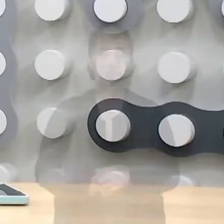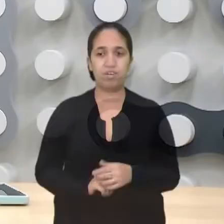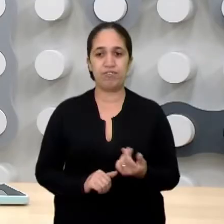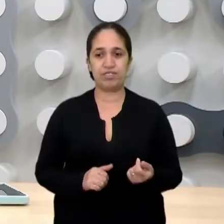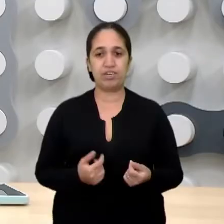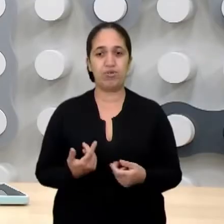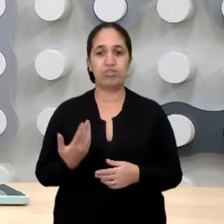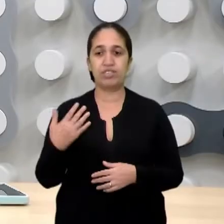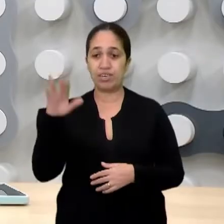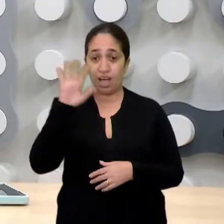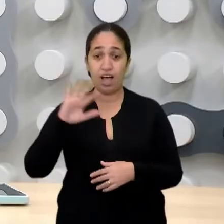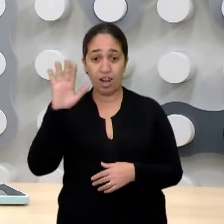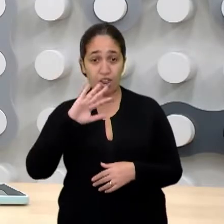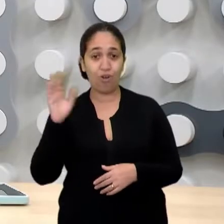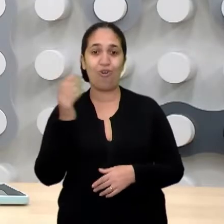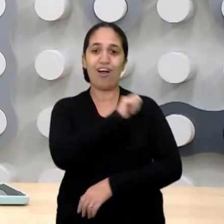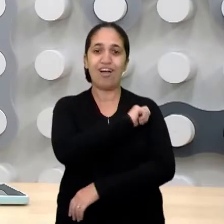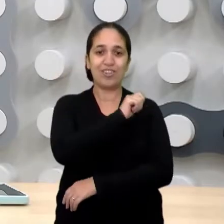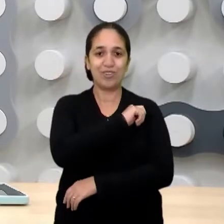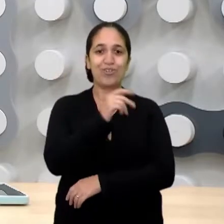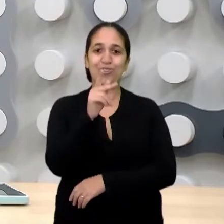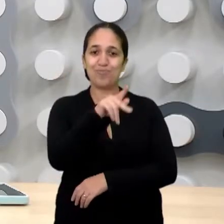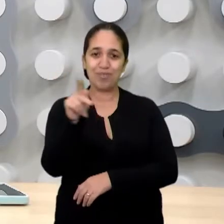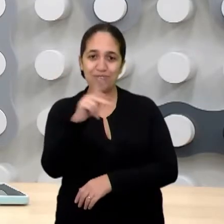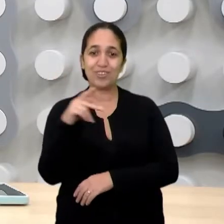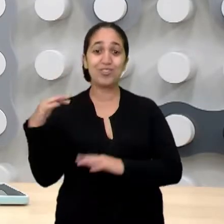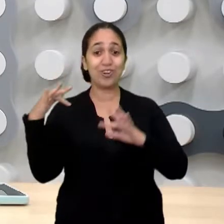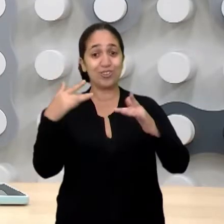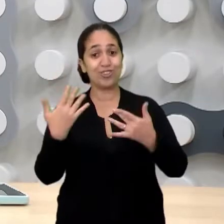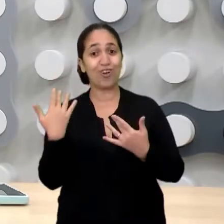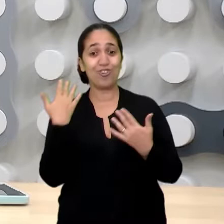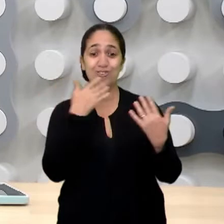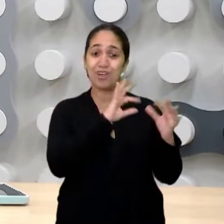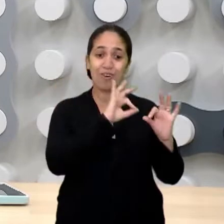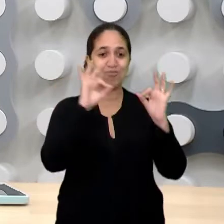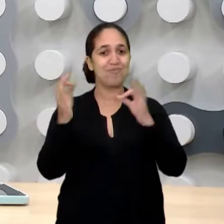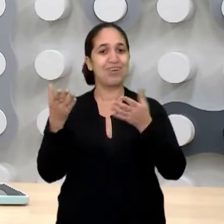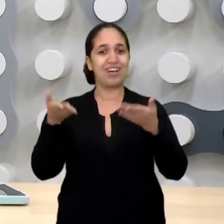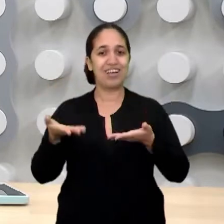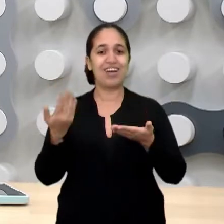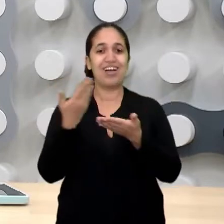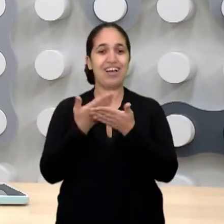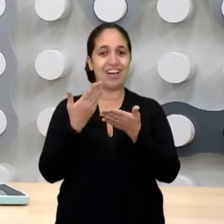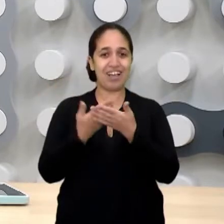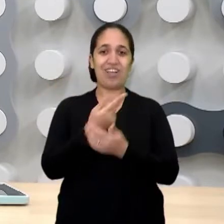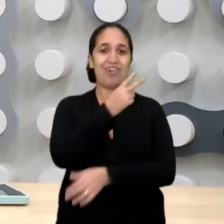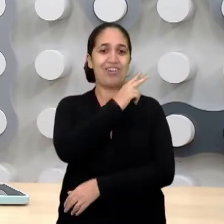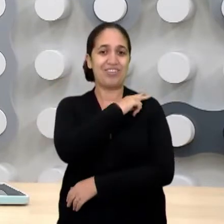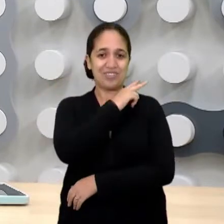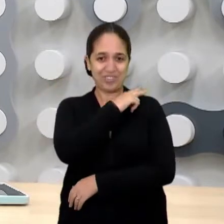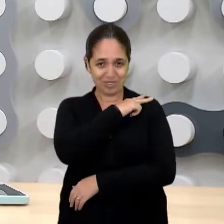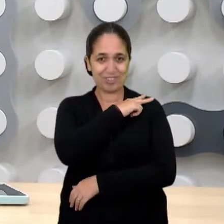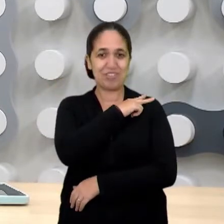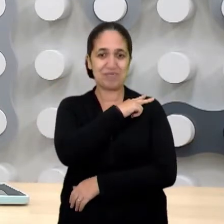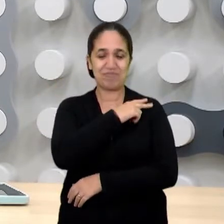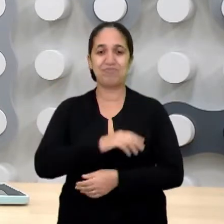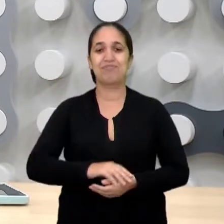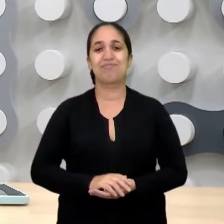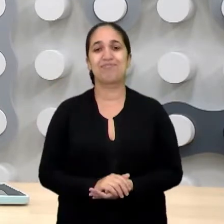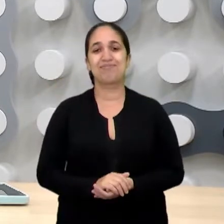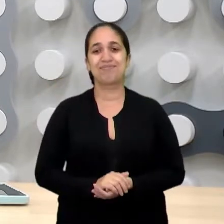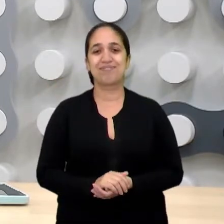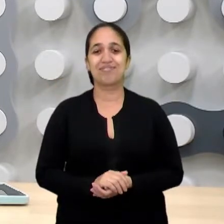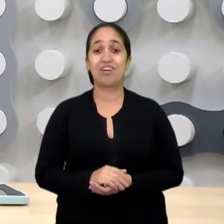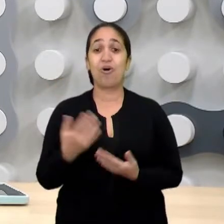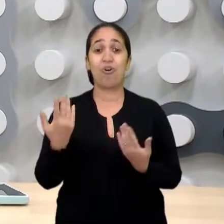Olá, alunos, professores e a todos que irão acompanhar mais essa aula da segunda série do ensino médio, né? Estamos